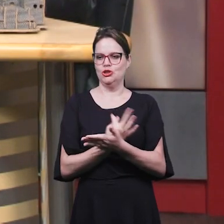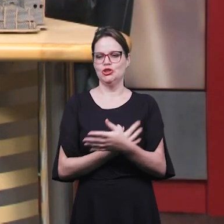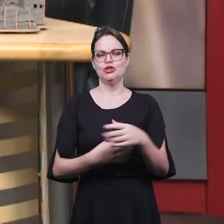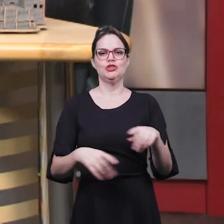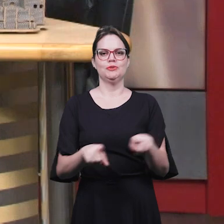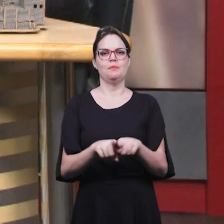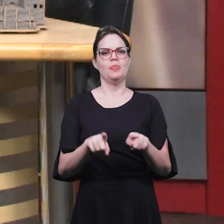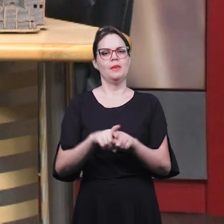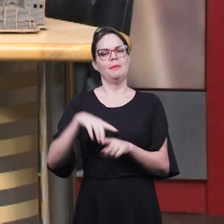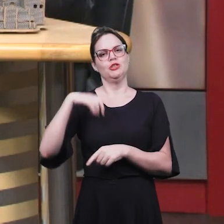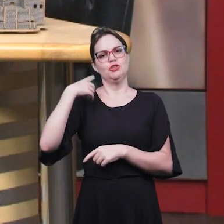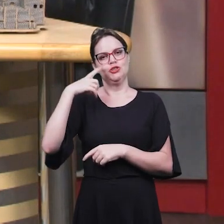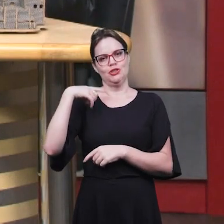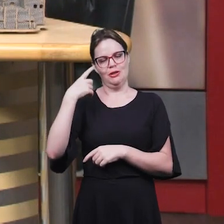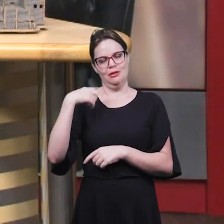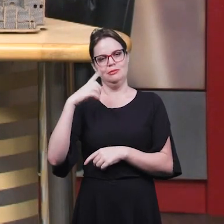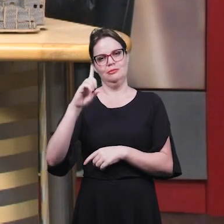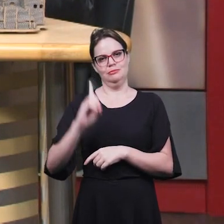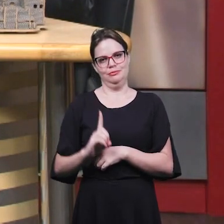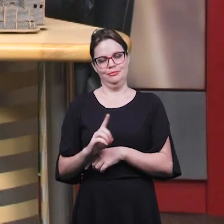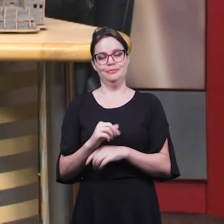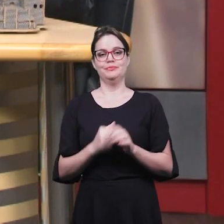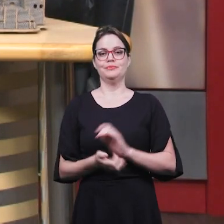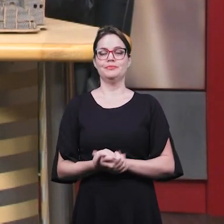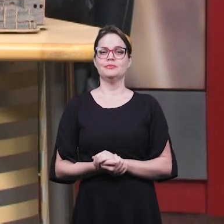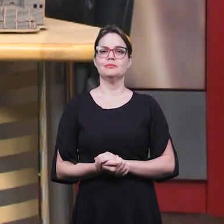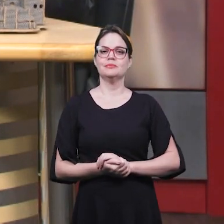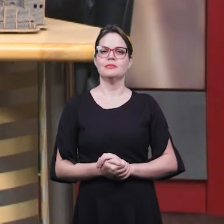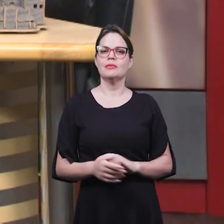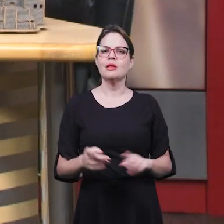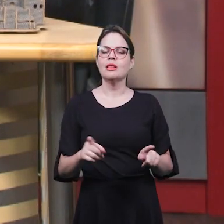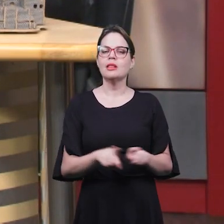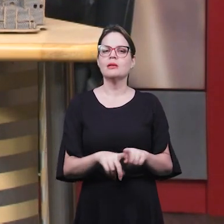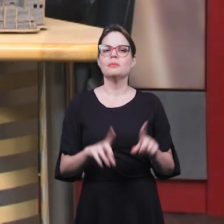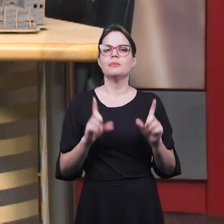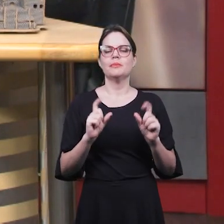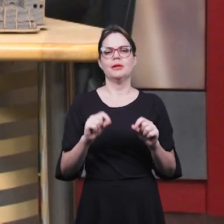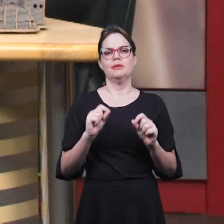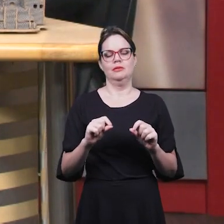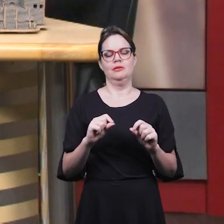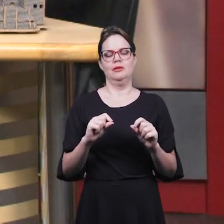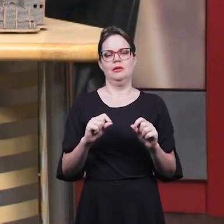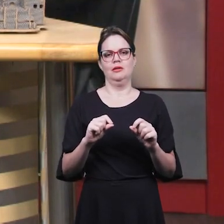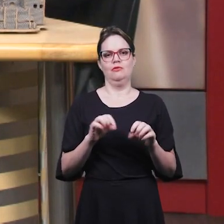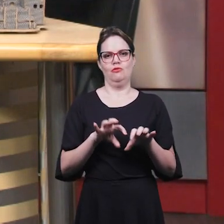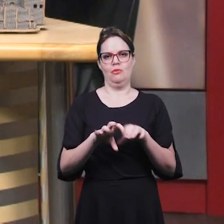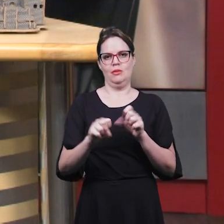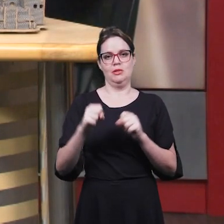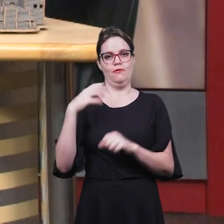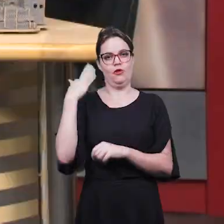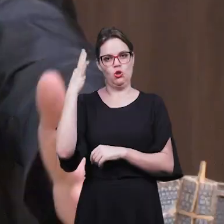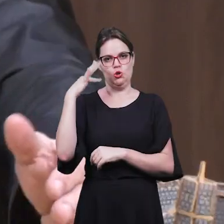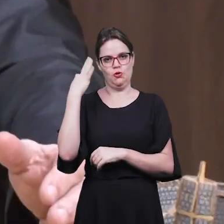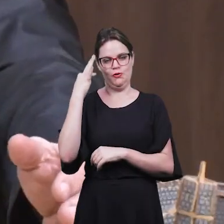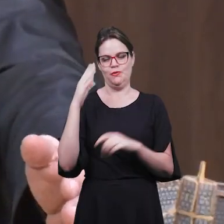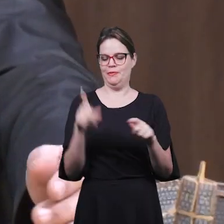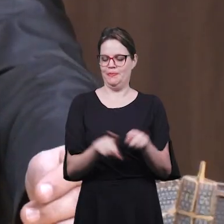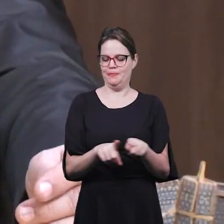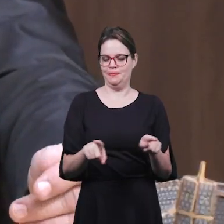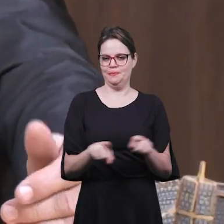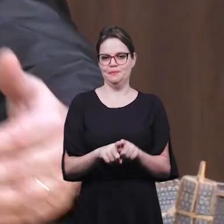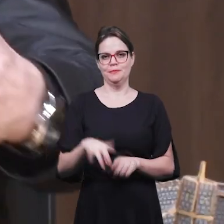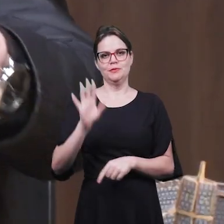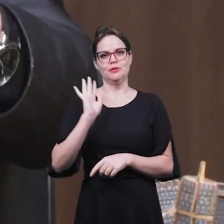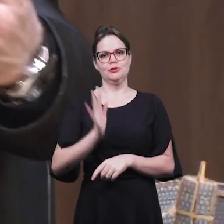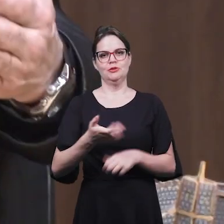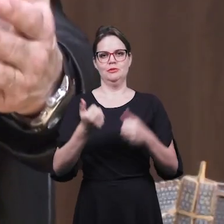em direito e é um especialista em filosofia. E já falamos aqui,